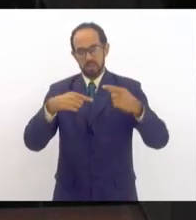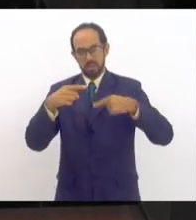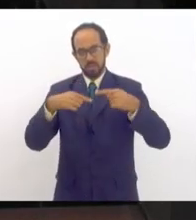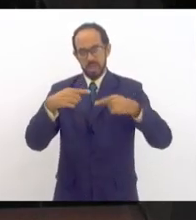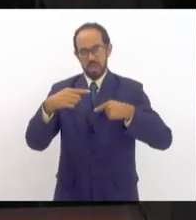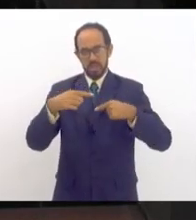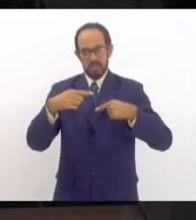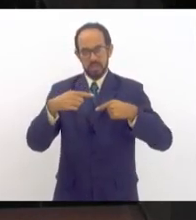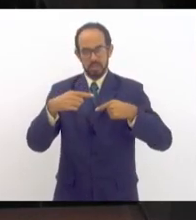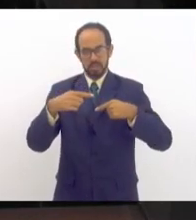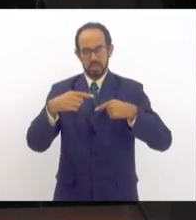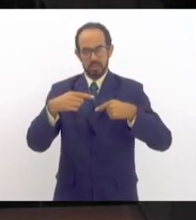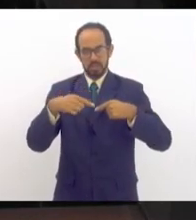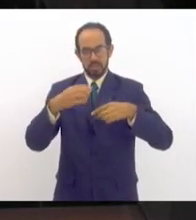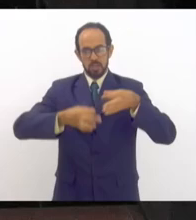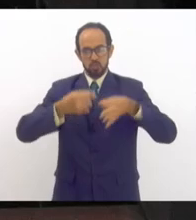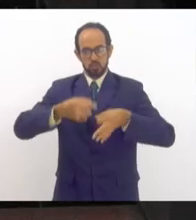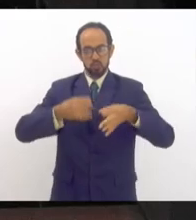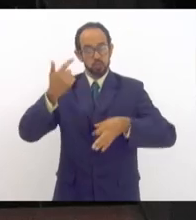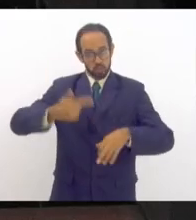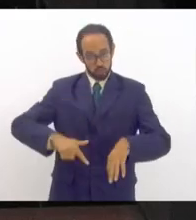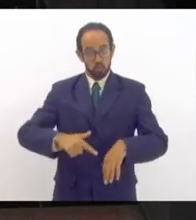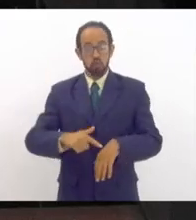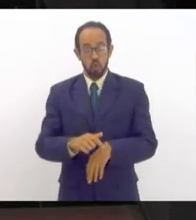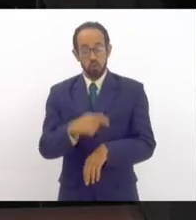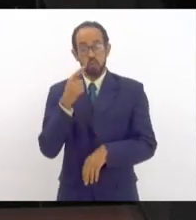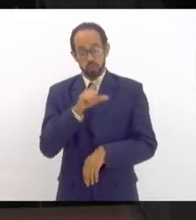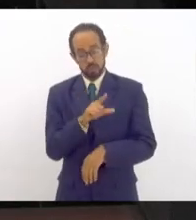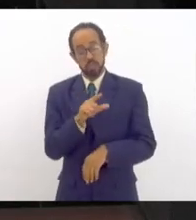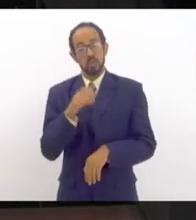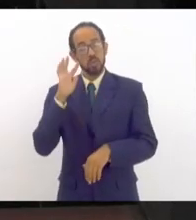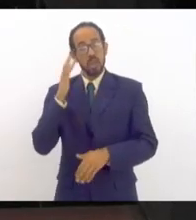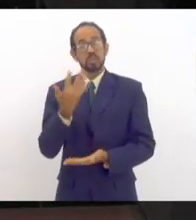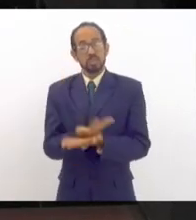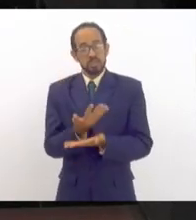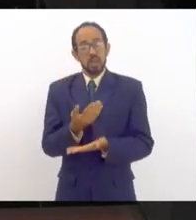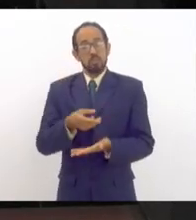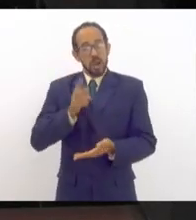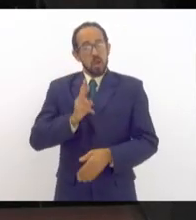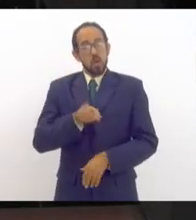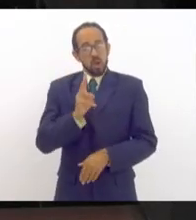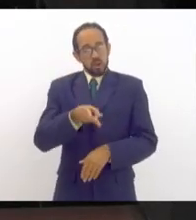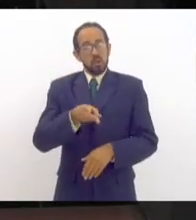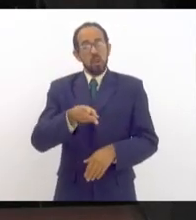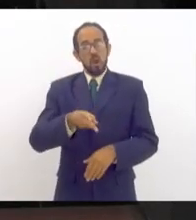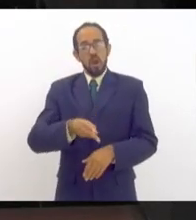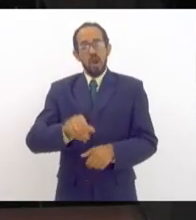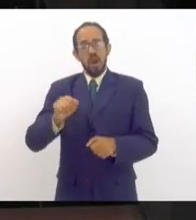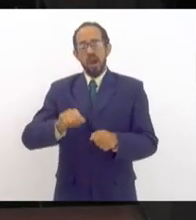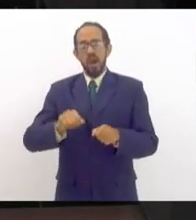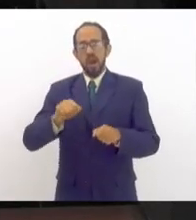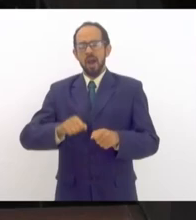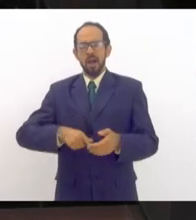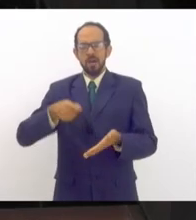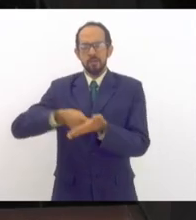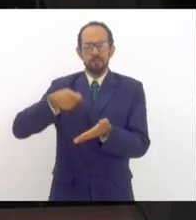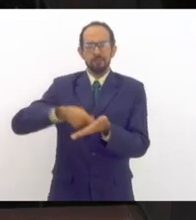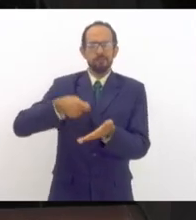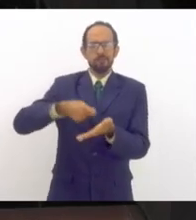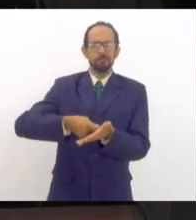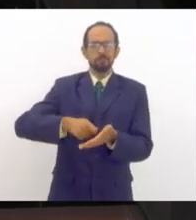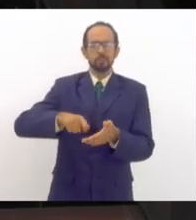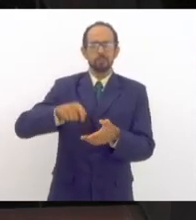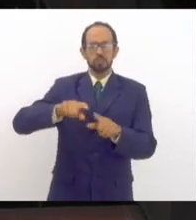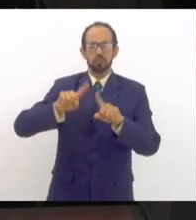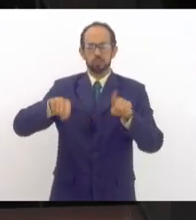que na justiça mais uma vez conseguiu decisão para continuar explorando milhares de trabalhadores e